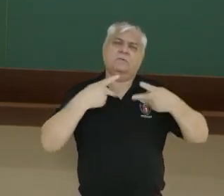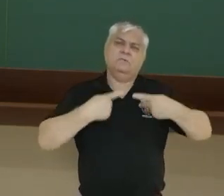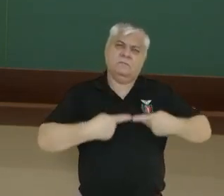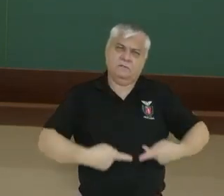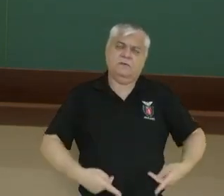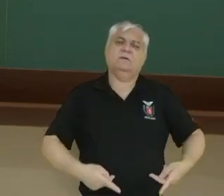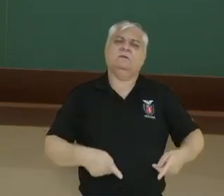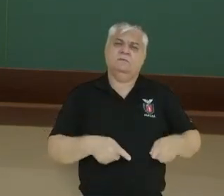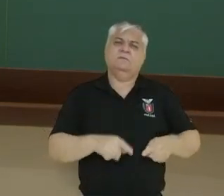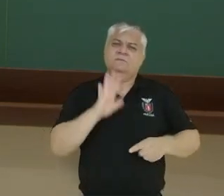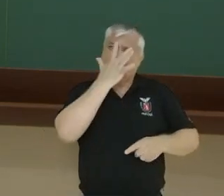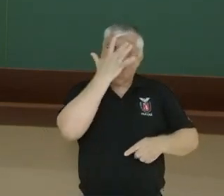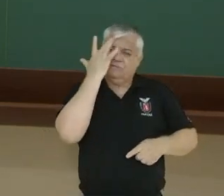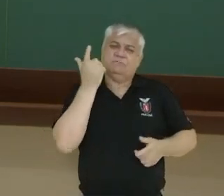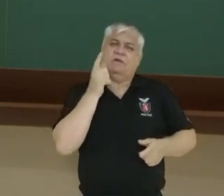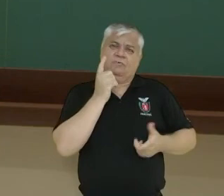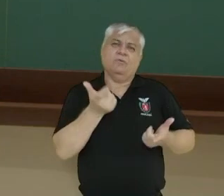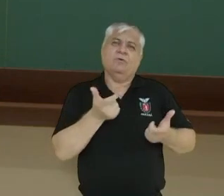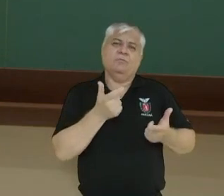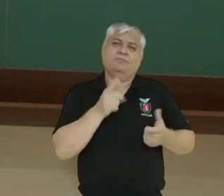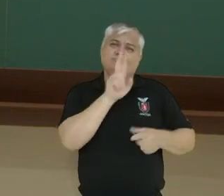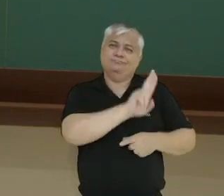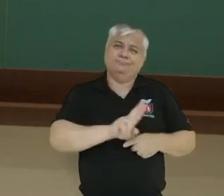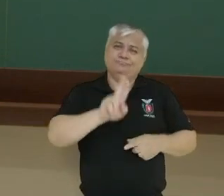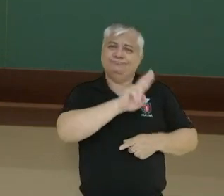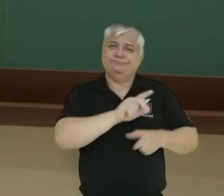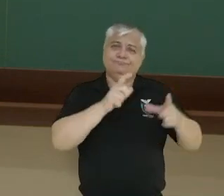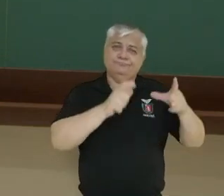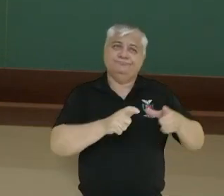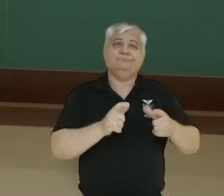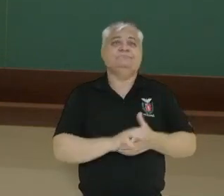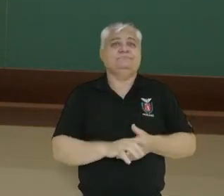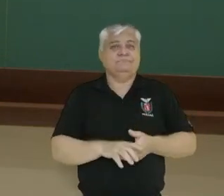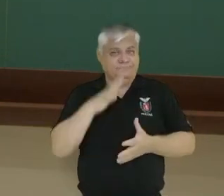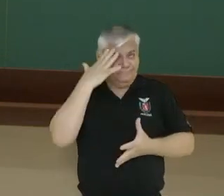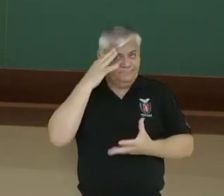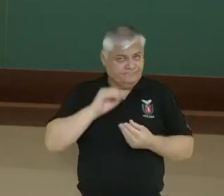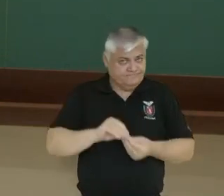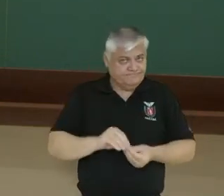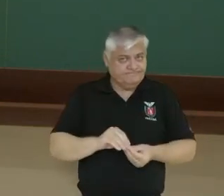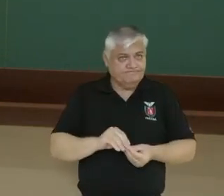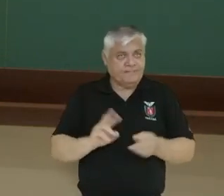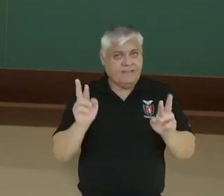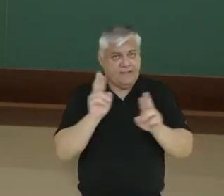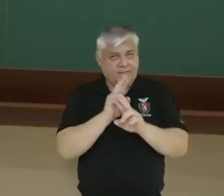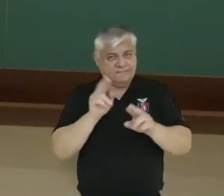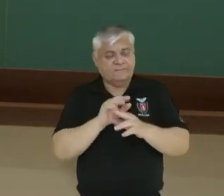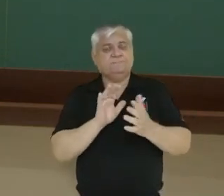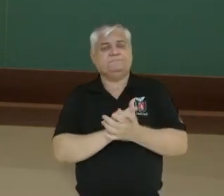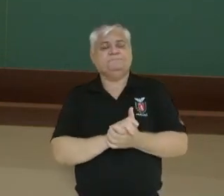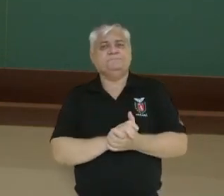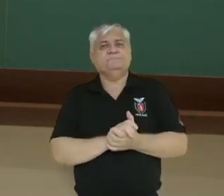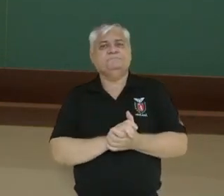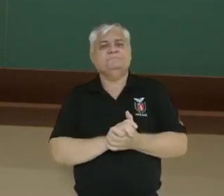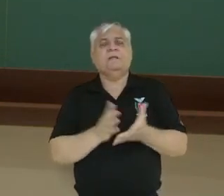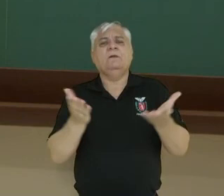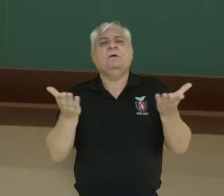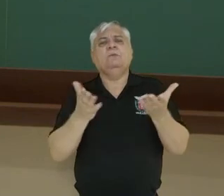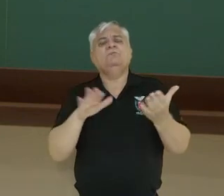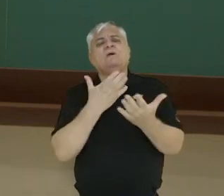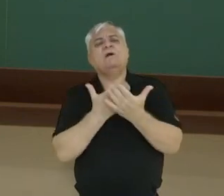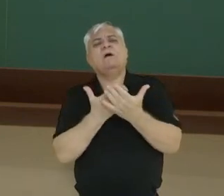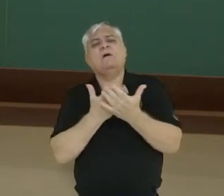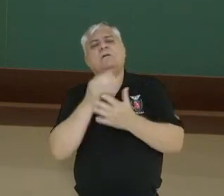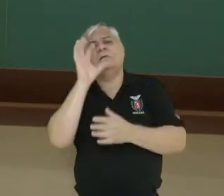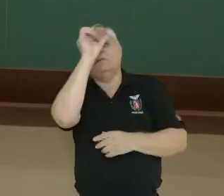da forma como o ser humano ocupa essas áreas. Então, espero que vocês tenham conseguido estabelecer essa relação. E aí, pensando o que a gente desenvolveu ao longo da